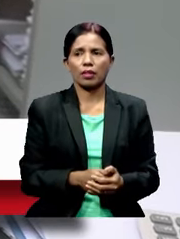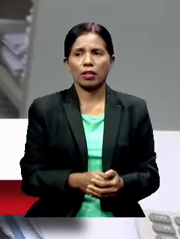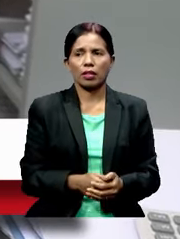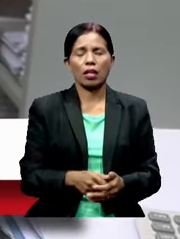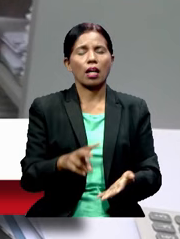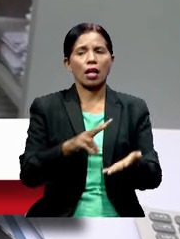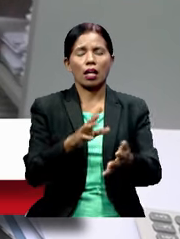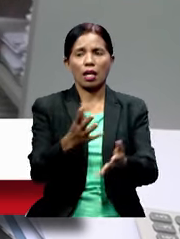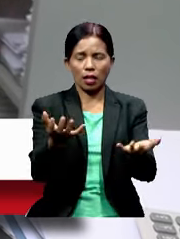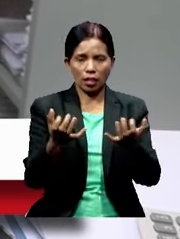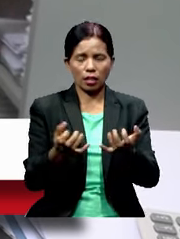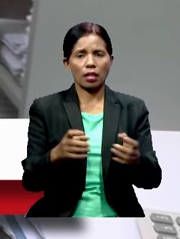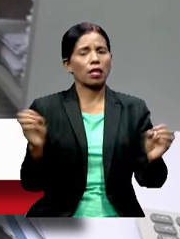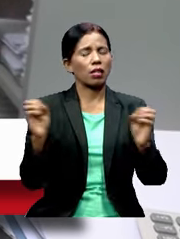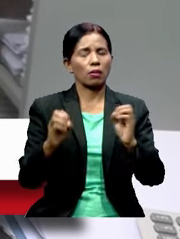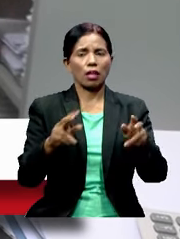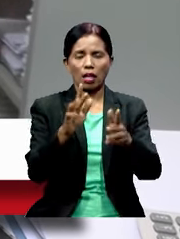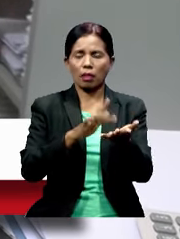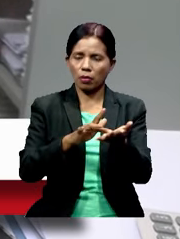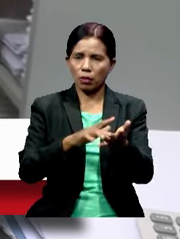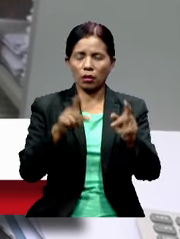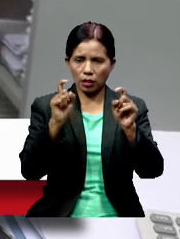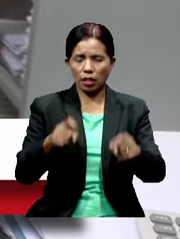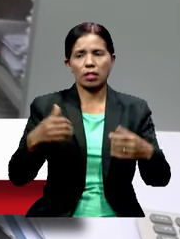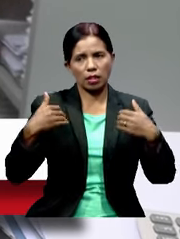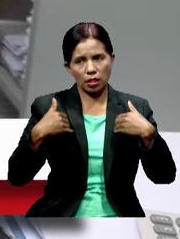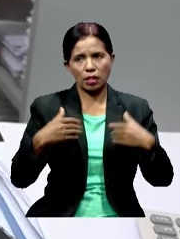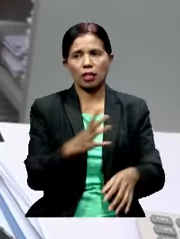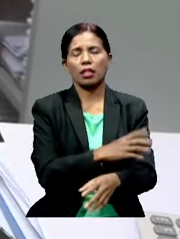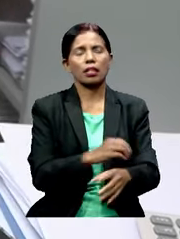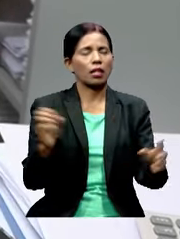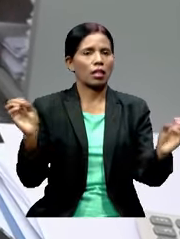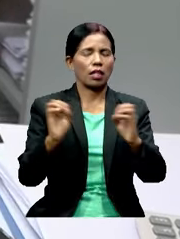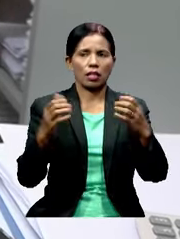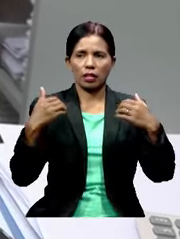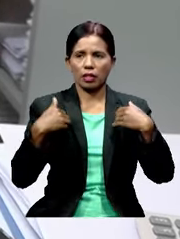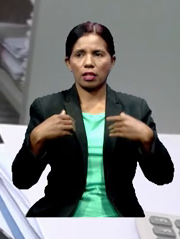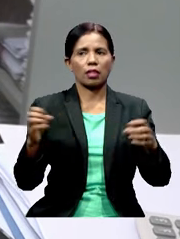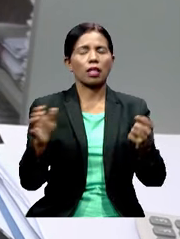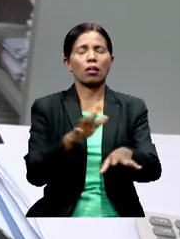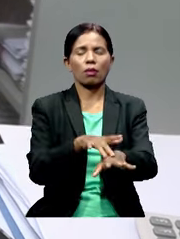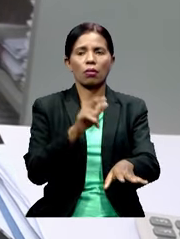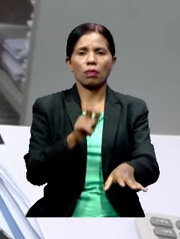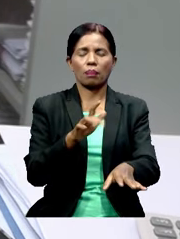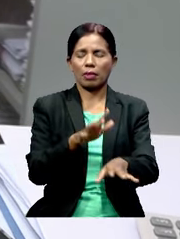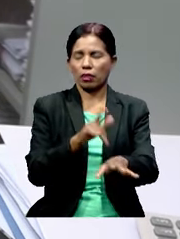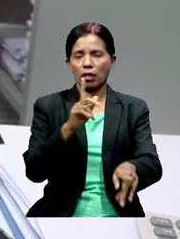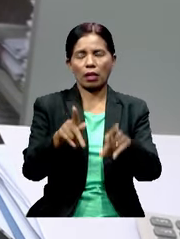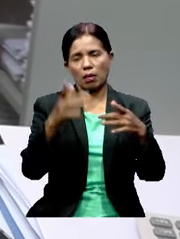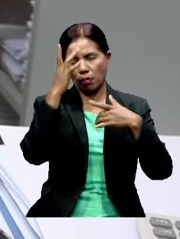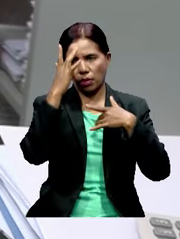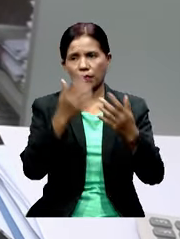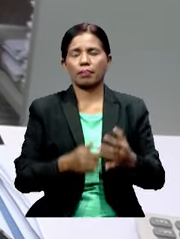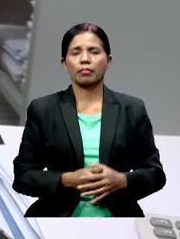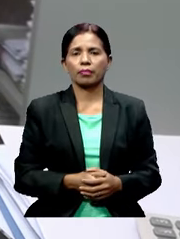vital ne hakara kalau ini tinggi iha. Kritikal tan ne kalau nila iha bila feta ba paciente vida. Exemplo é essa